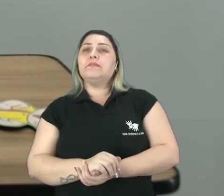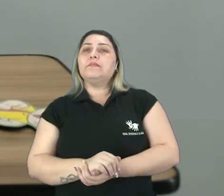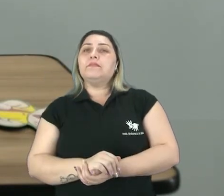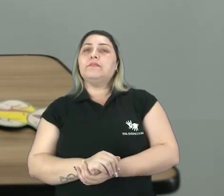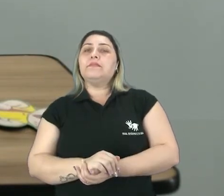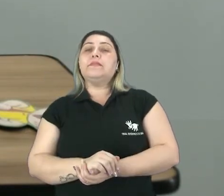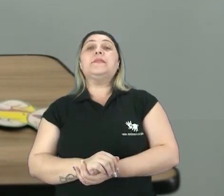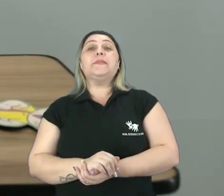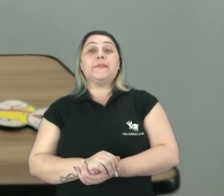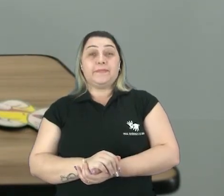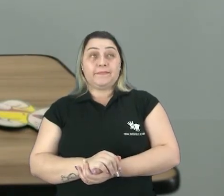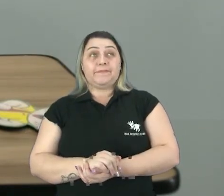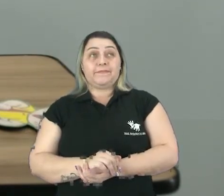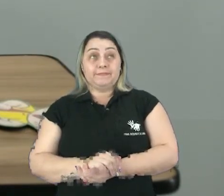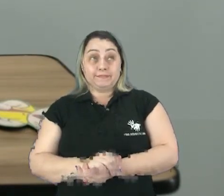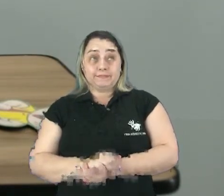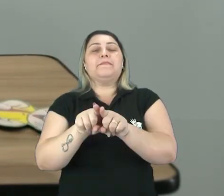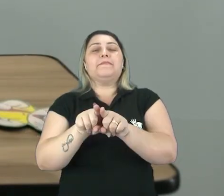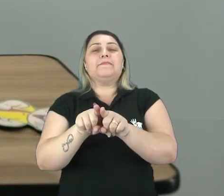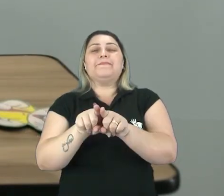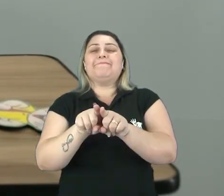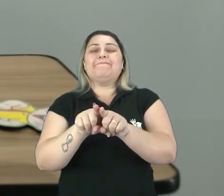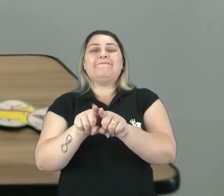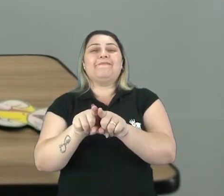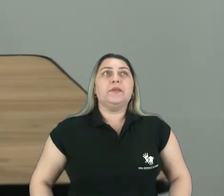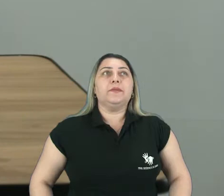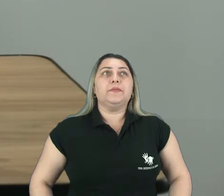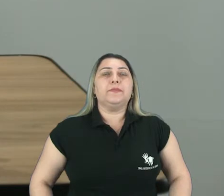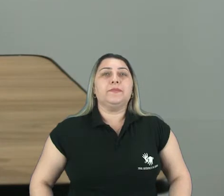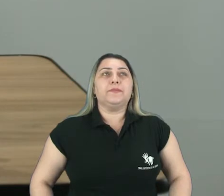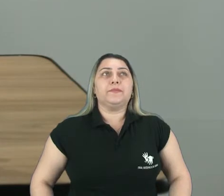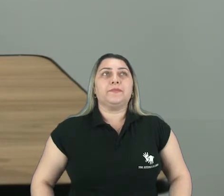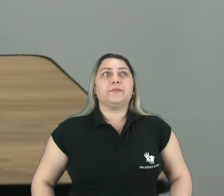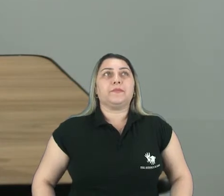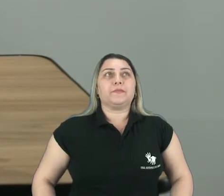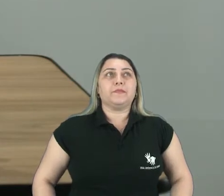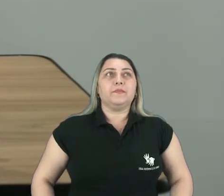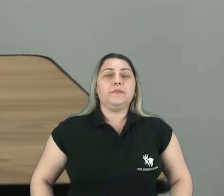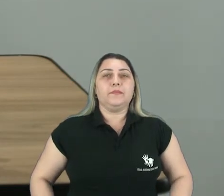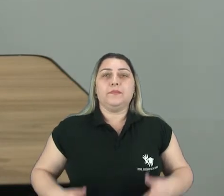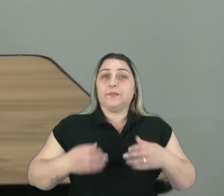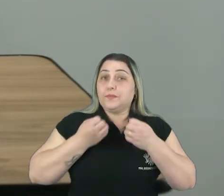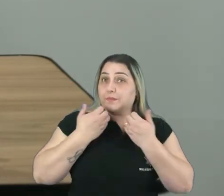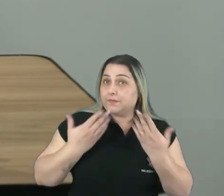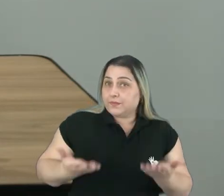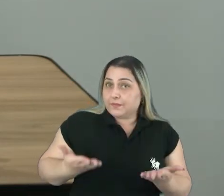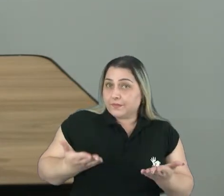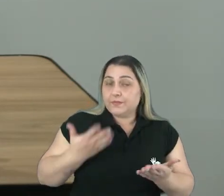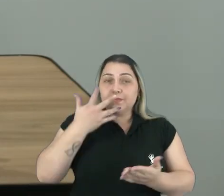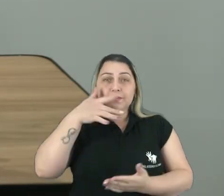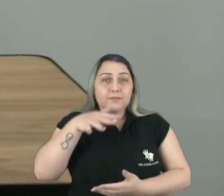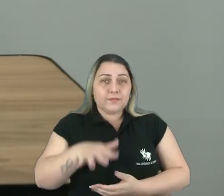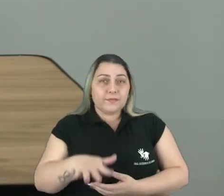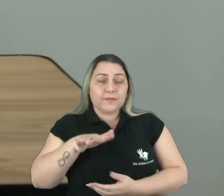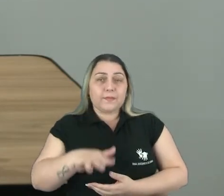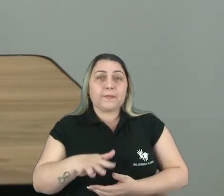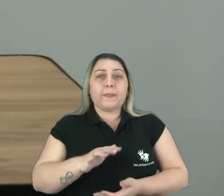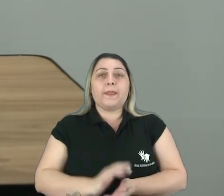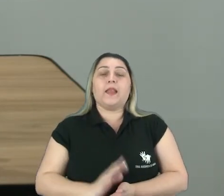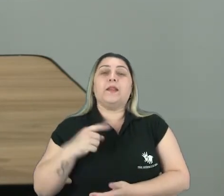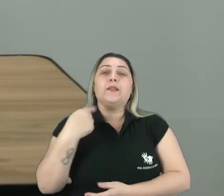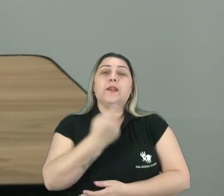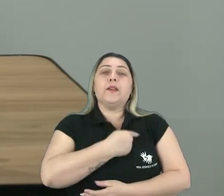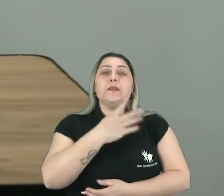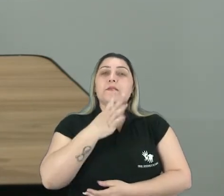É o Cebolinha. O Cebolinha, nós conhecemos hoje os principais personagens